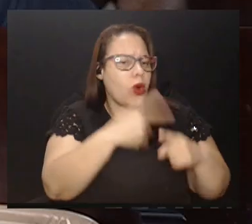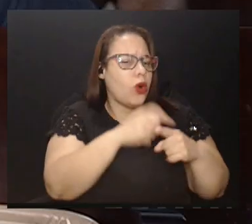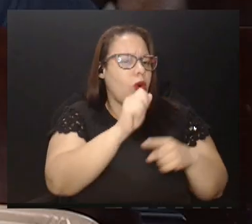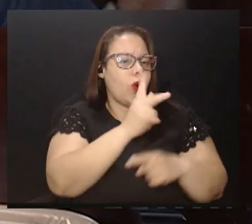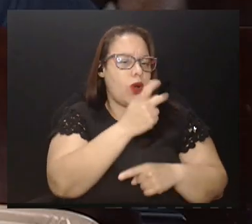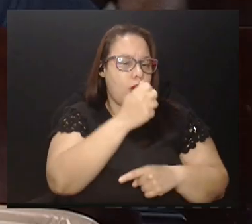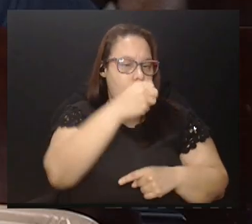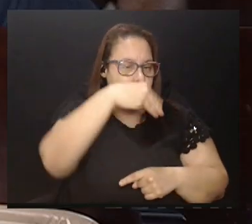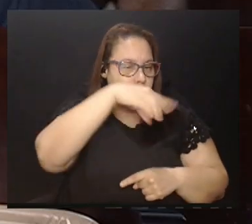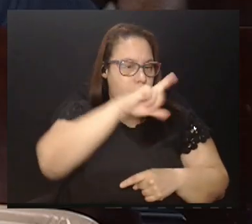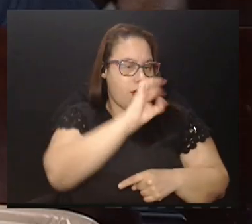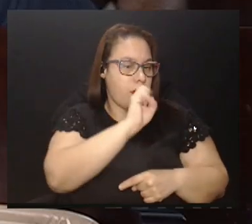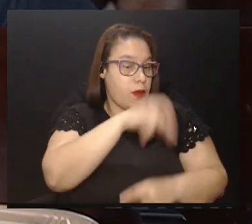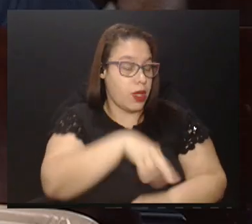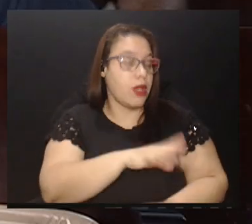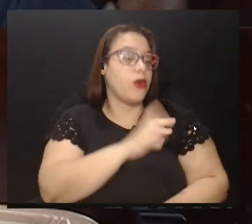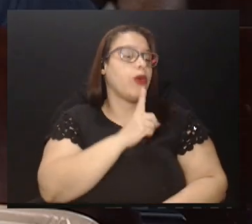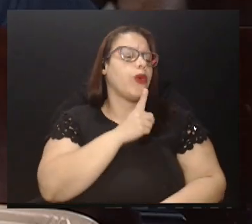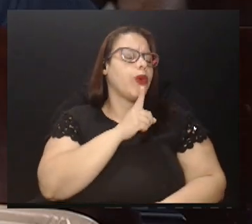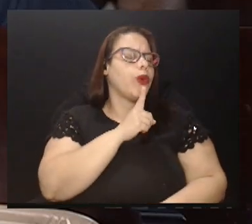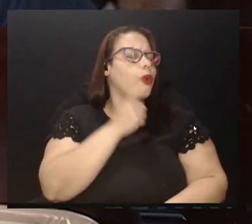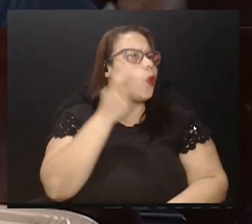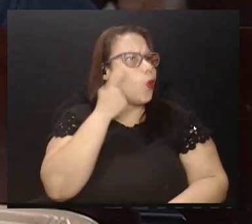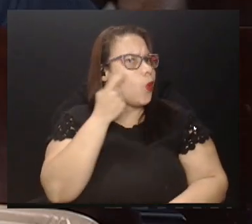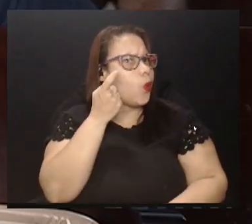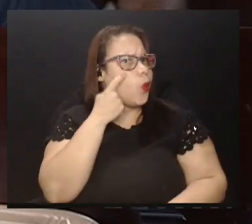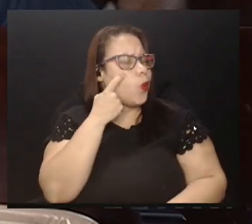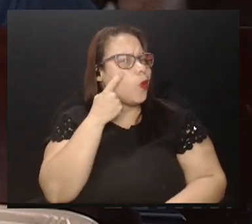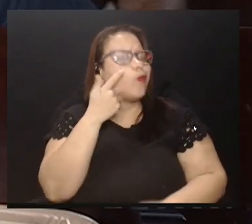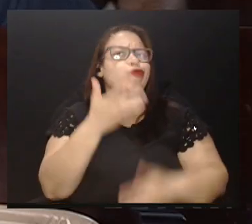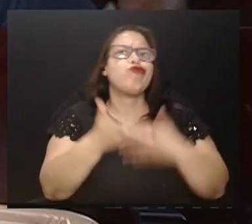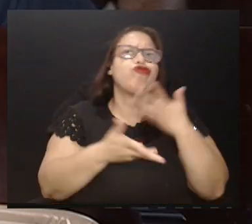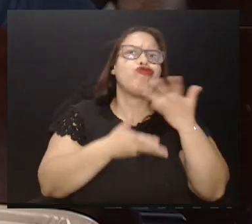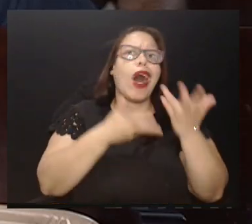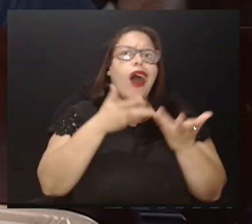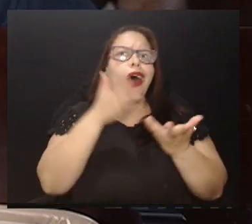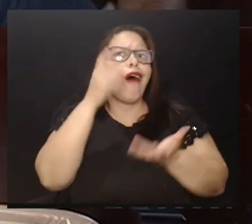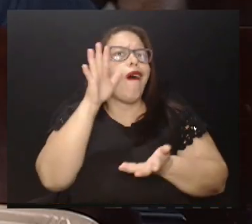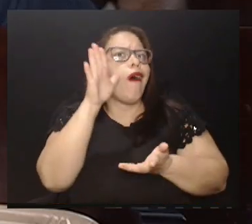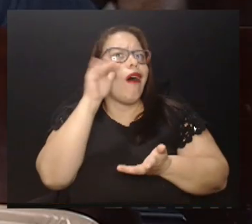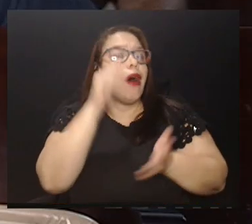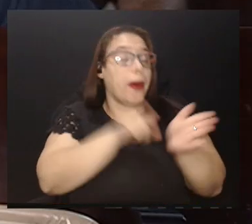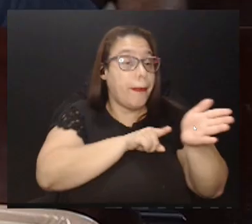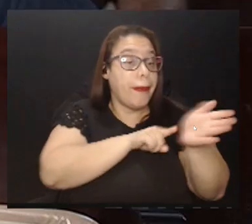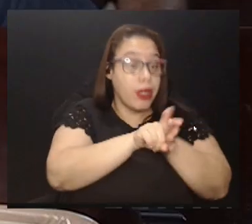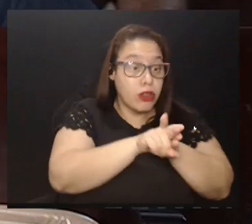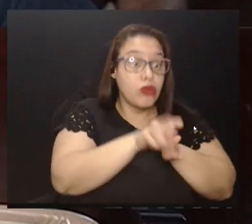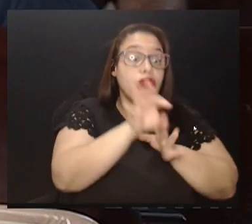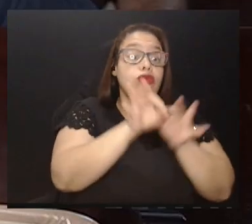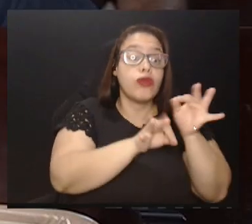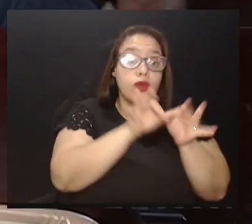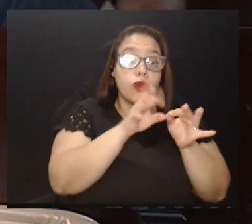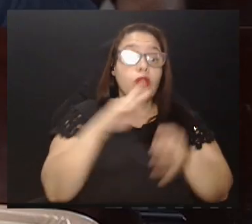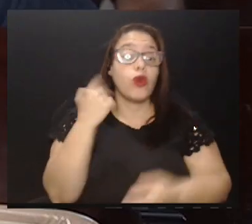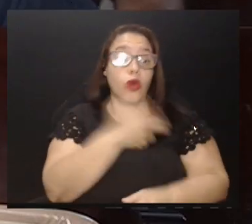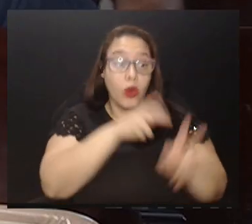muita curiosidade para saber e tudo mais. Então a primeira pergunta é justamente o nosso tema, como nascem os